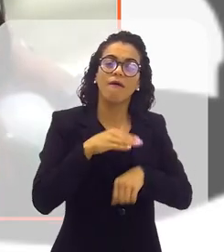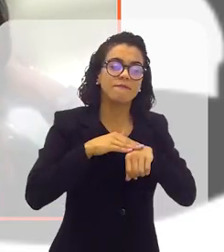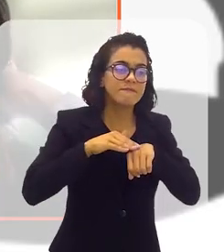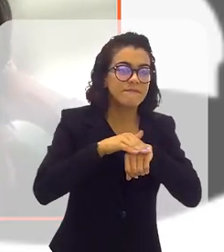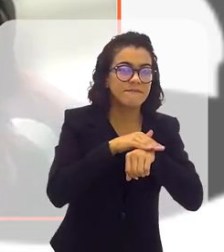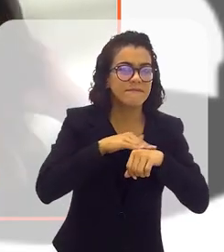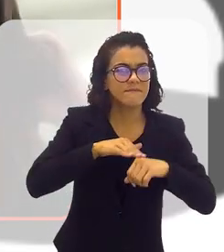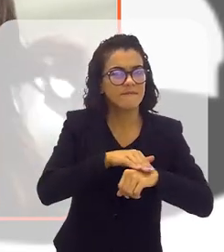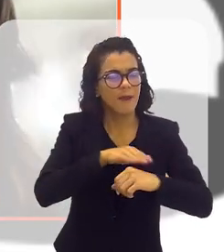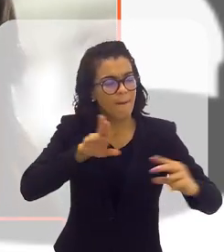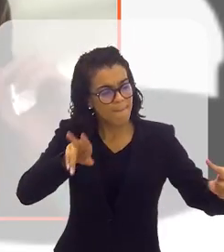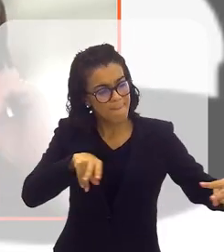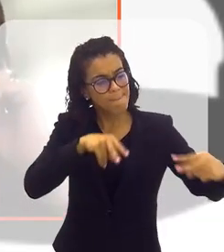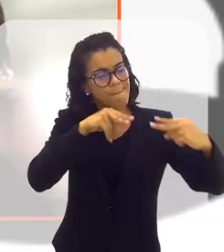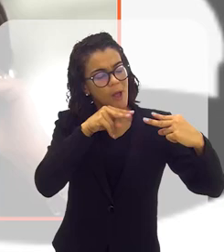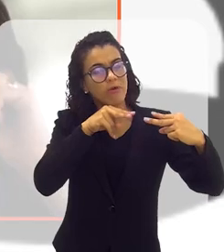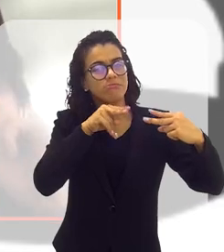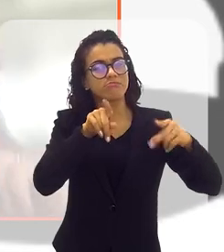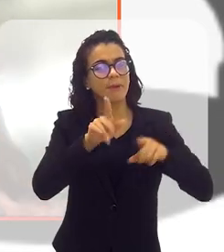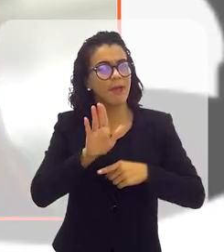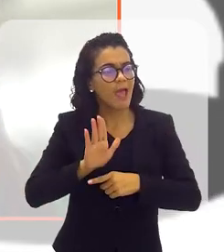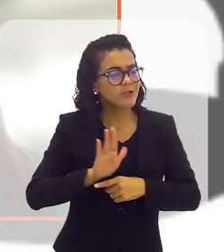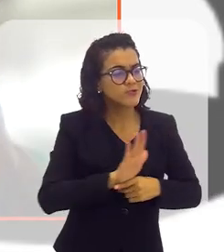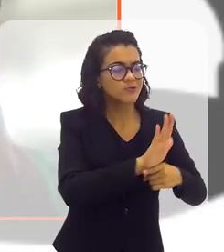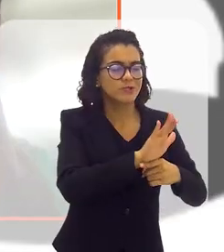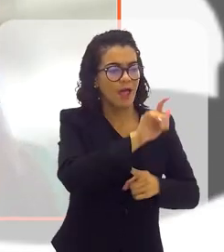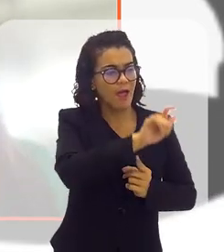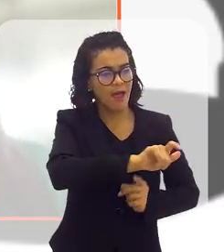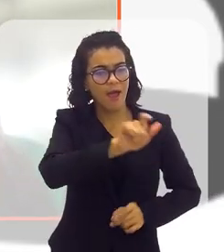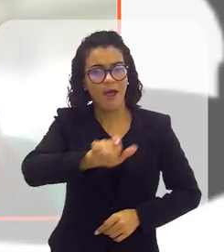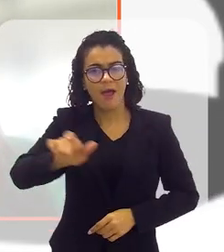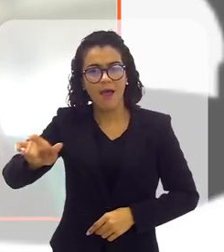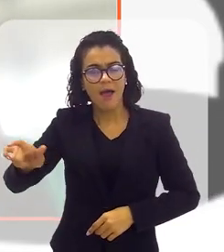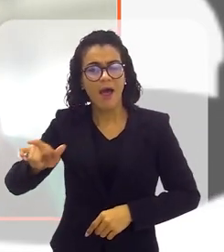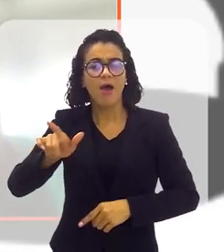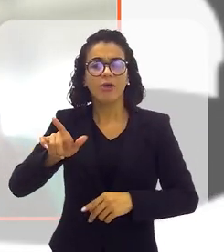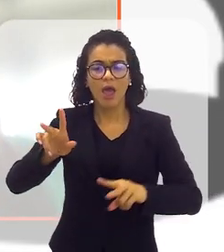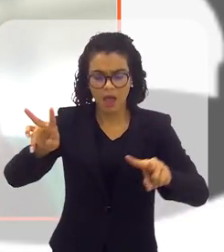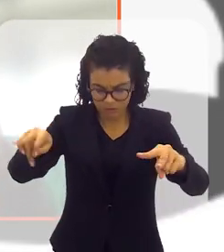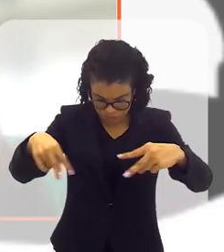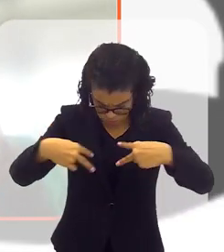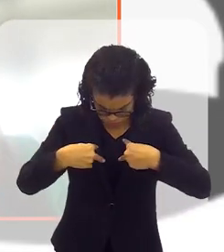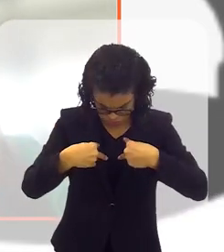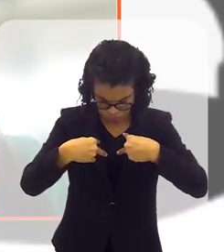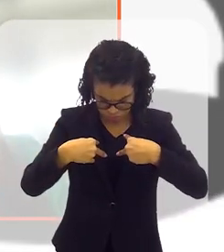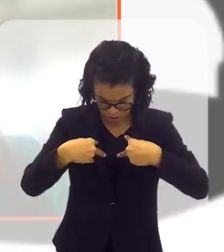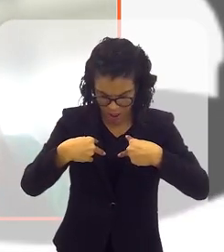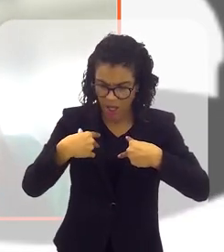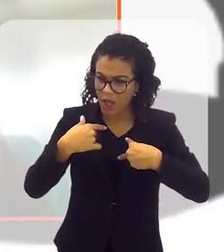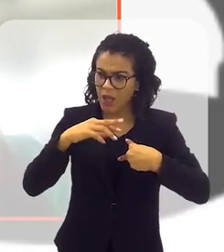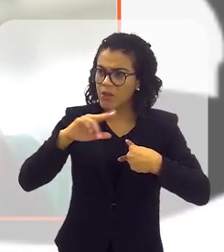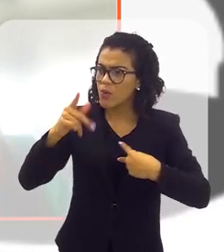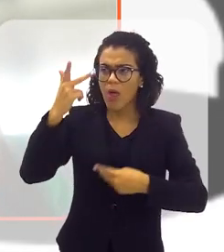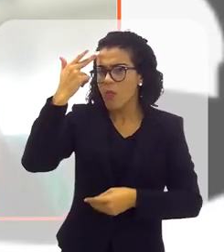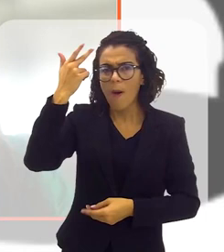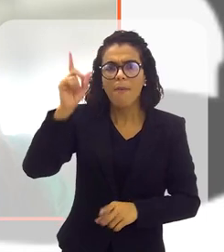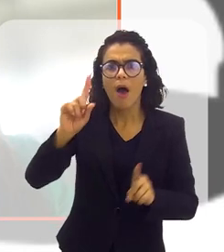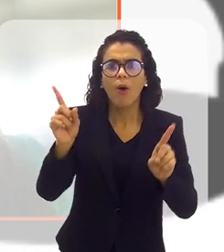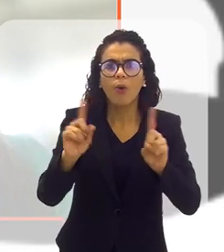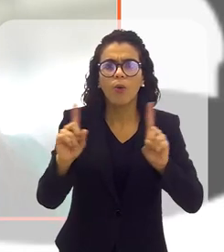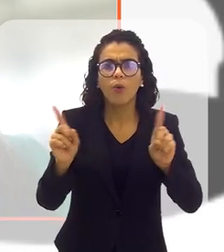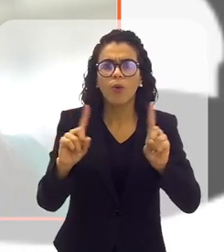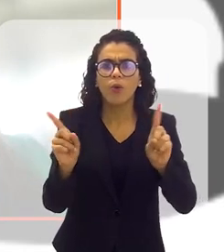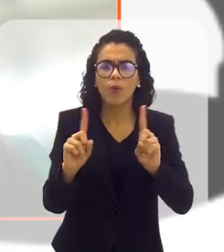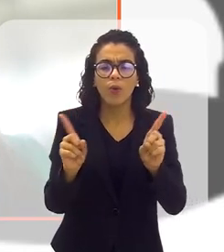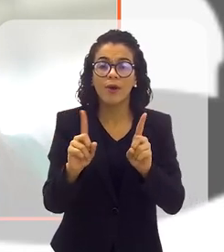de falar com essas mulheres, de ajudá-las a perceber que coisas que acontecem com elas não são